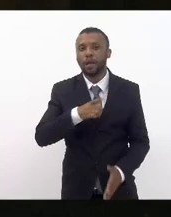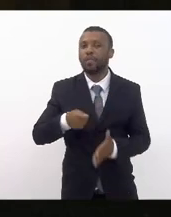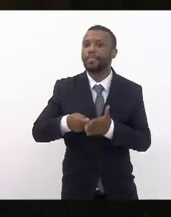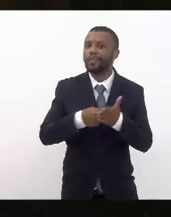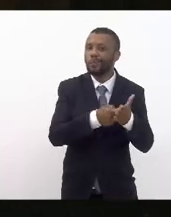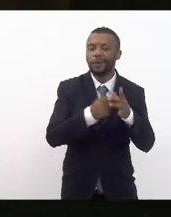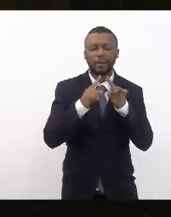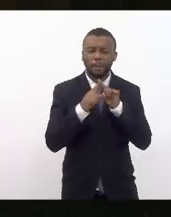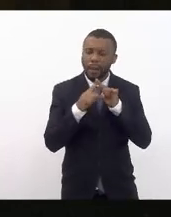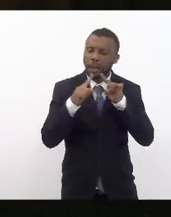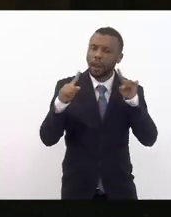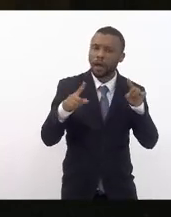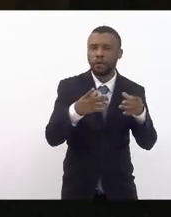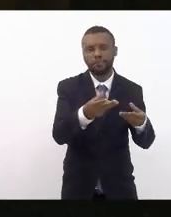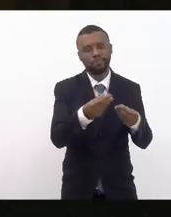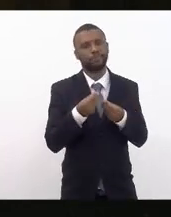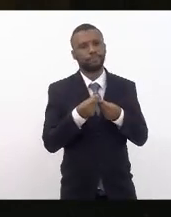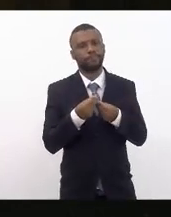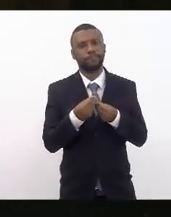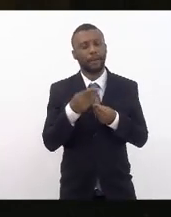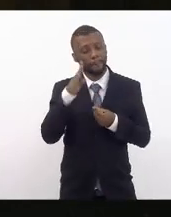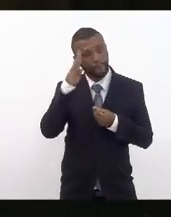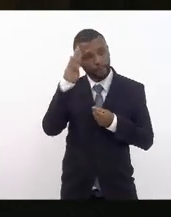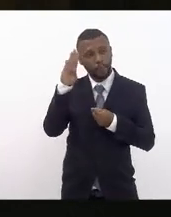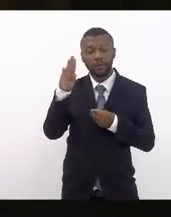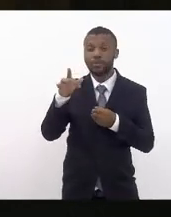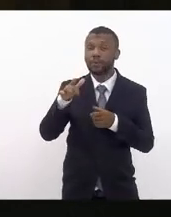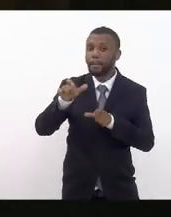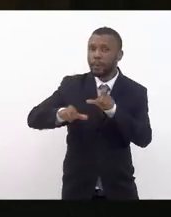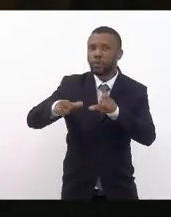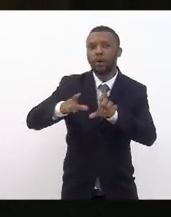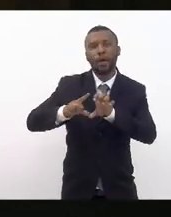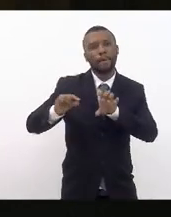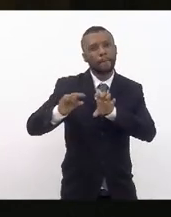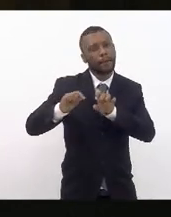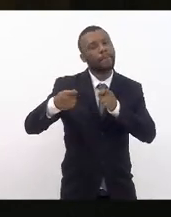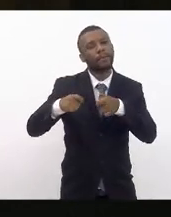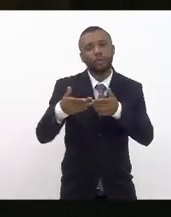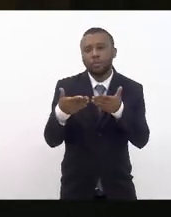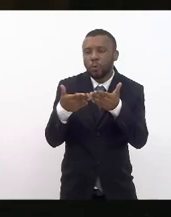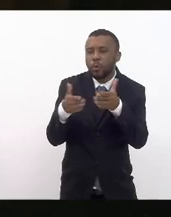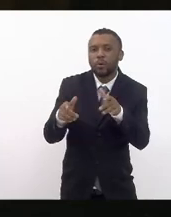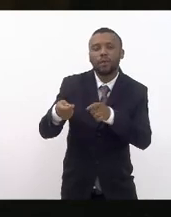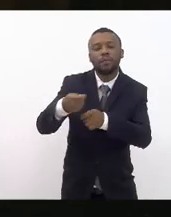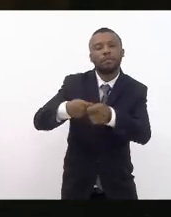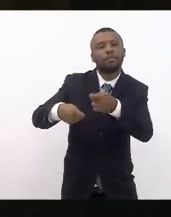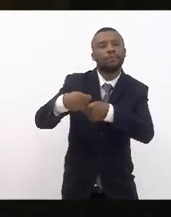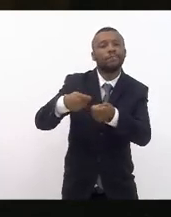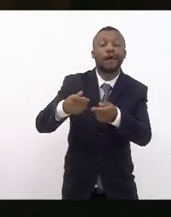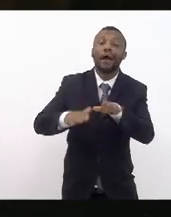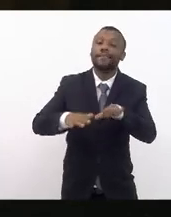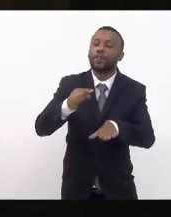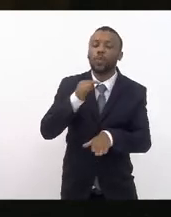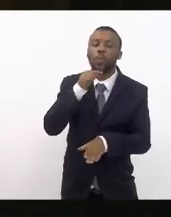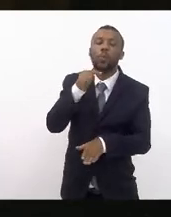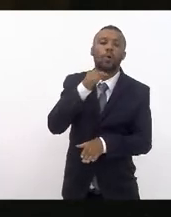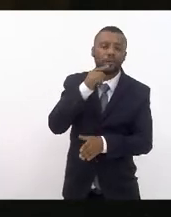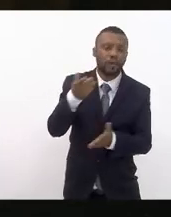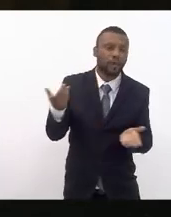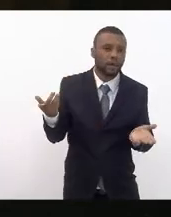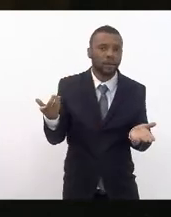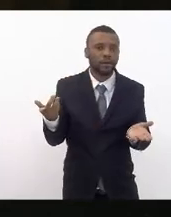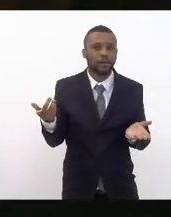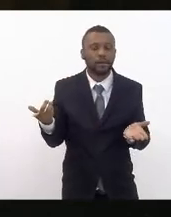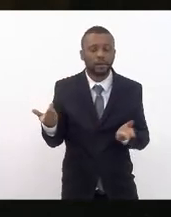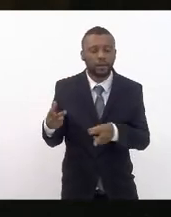queixas, inclusive de empreendedores que precisam ampliar os seus negócios e não conseguem,